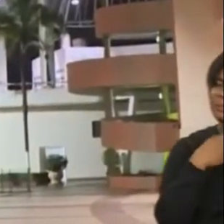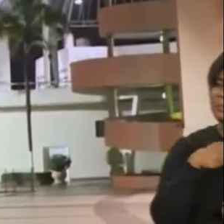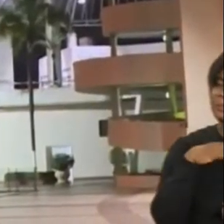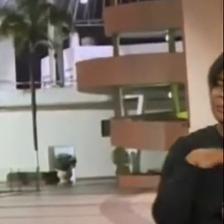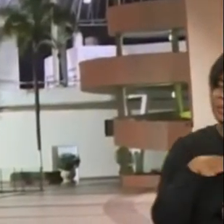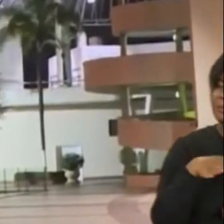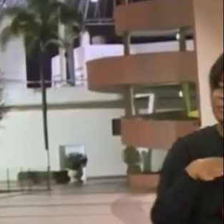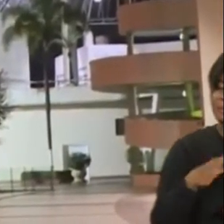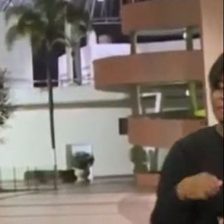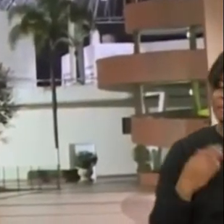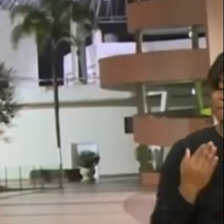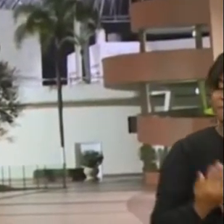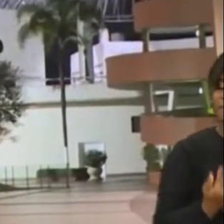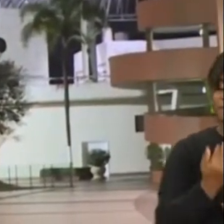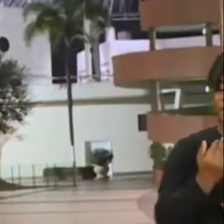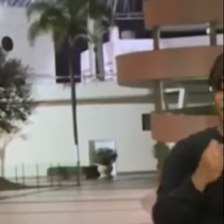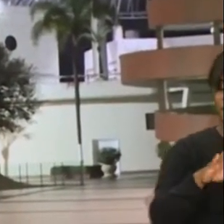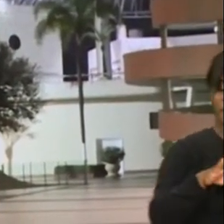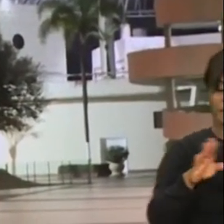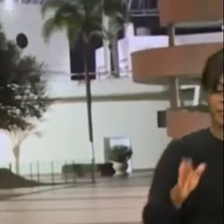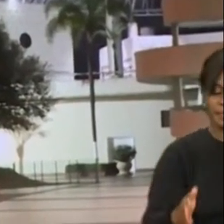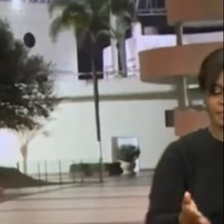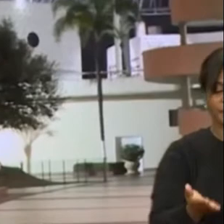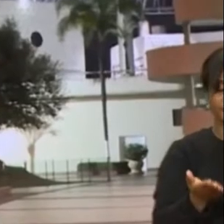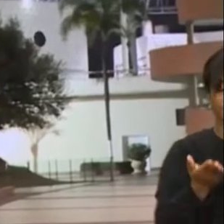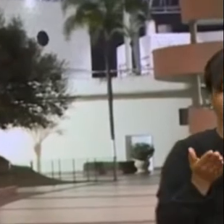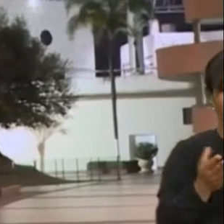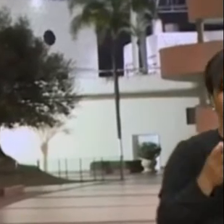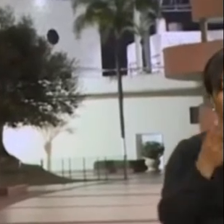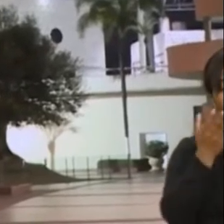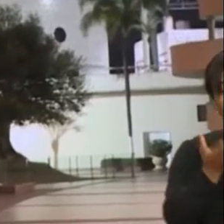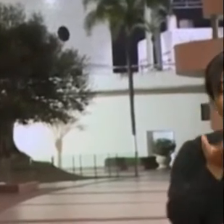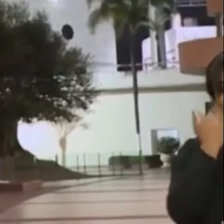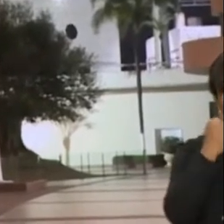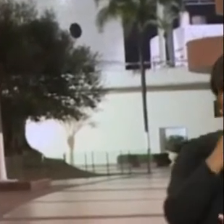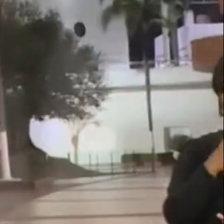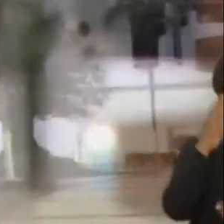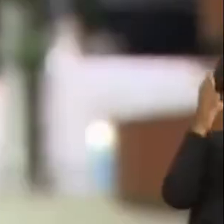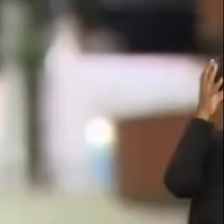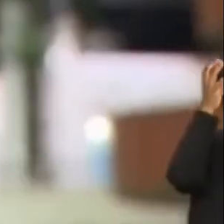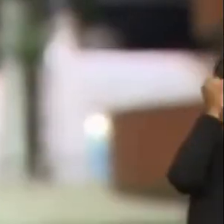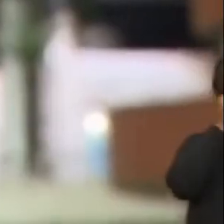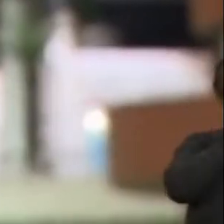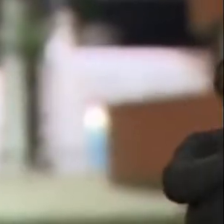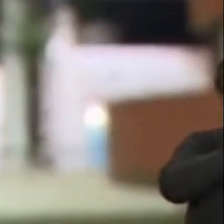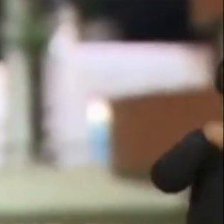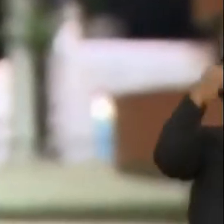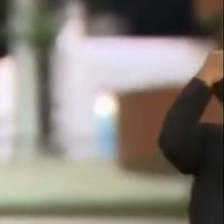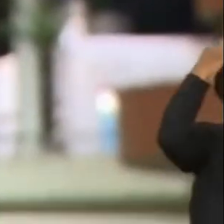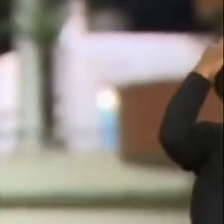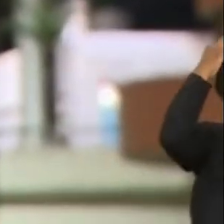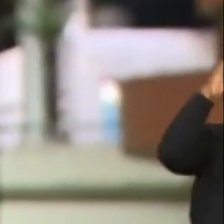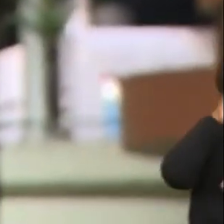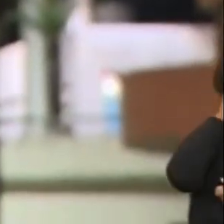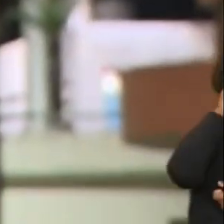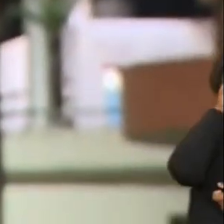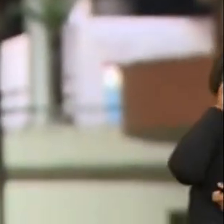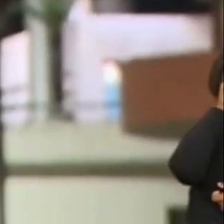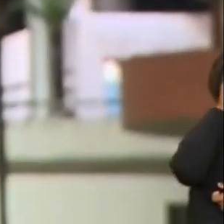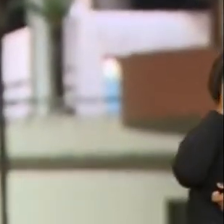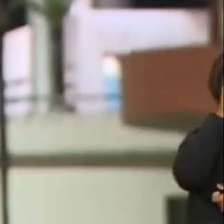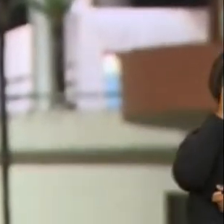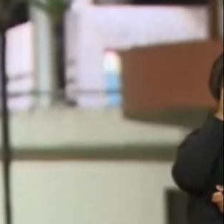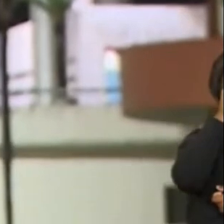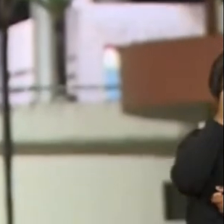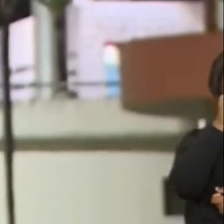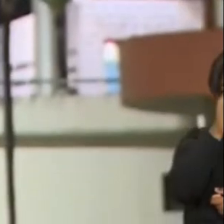venha aqui diante do altar, venha buscar o Espírito Santo, venha se fortalecer,